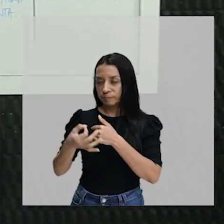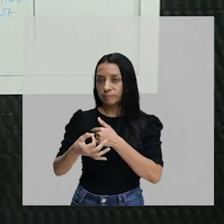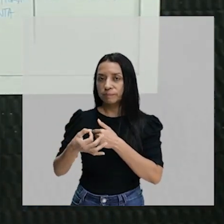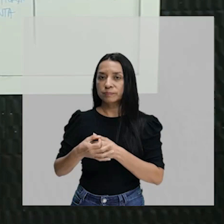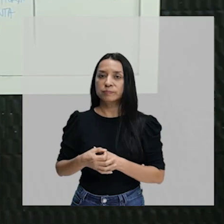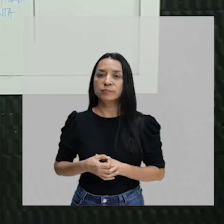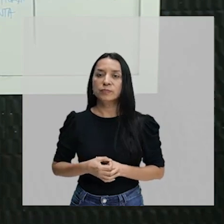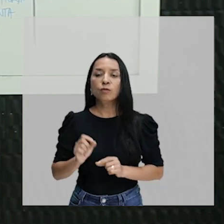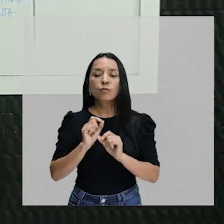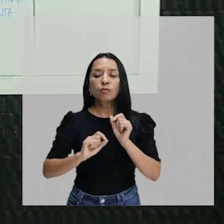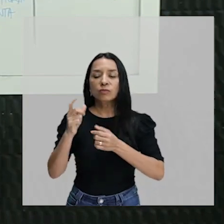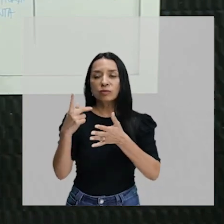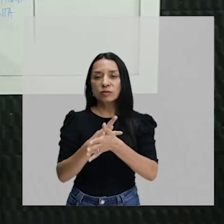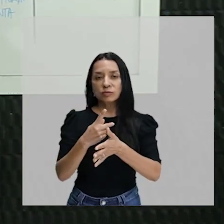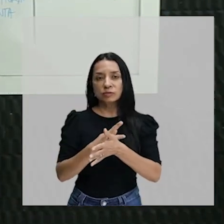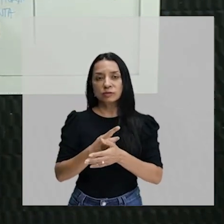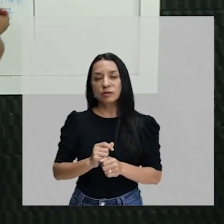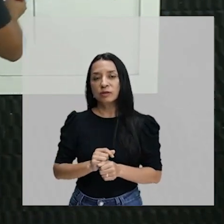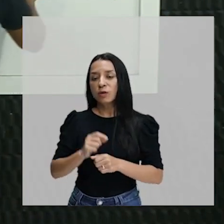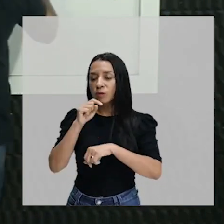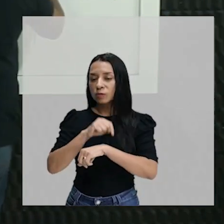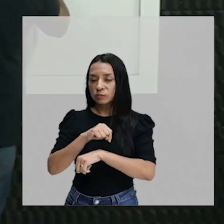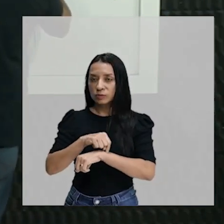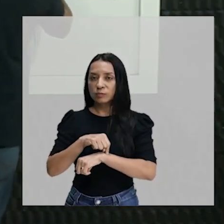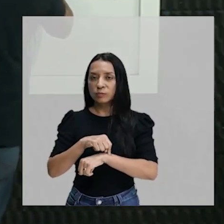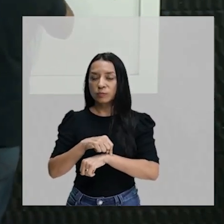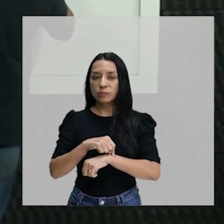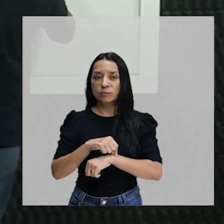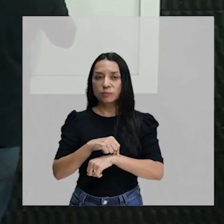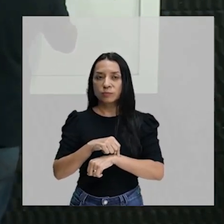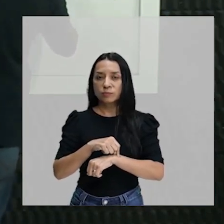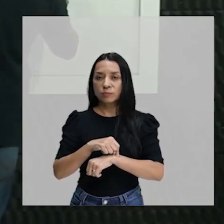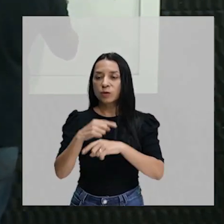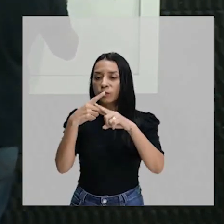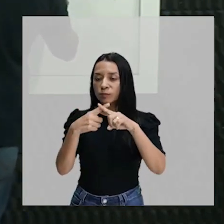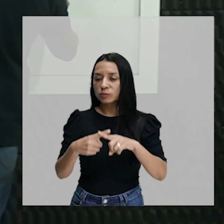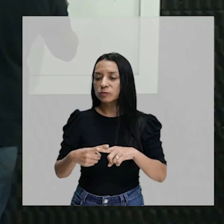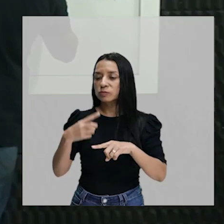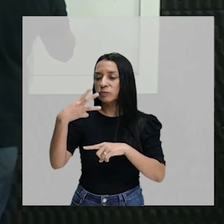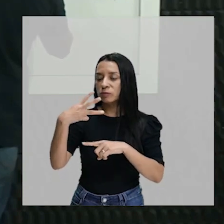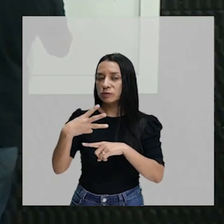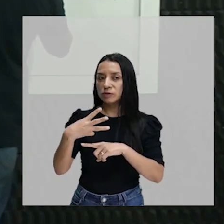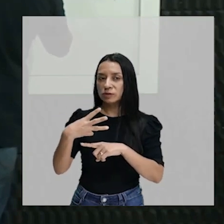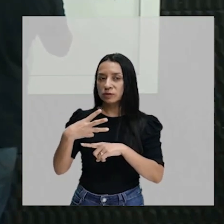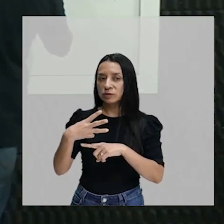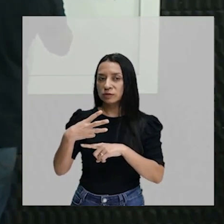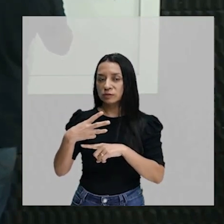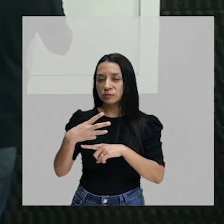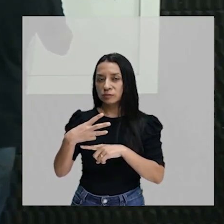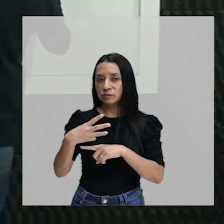olha o que aconteceu esse esse tempo aqui ó eu multipliquei ele por três